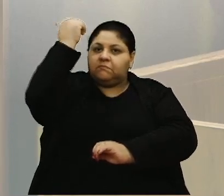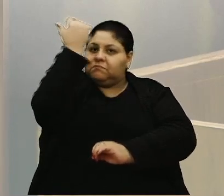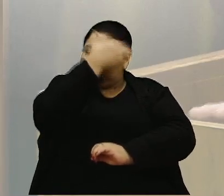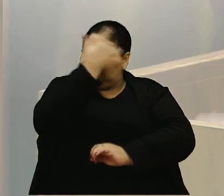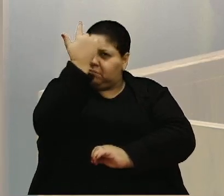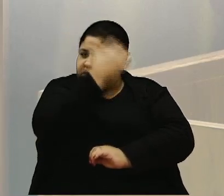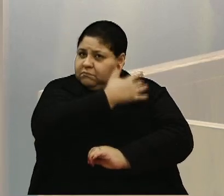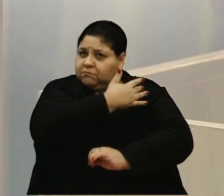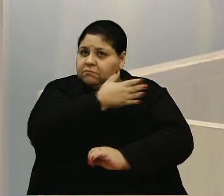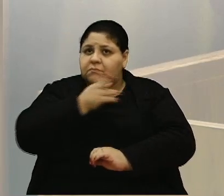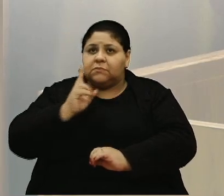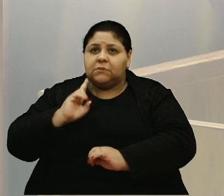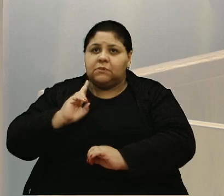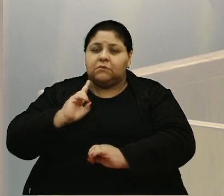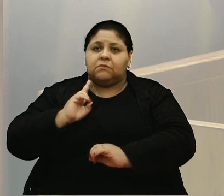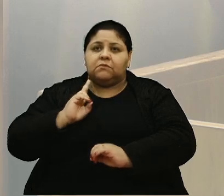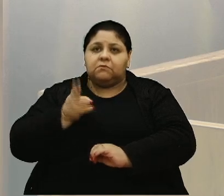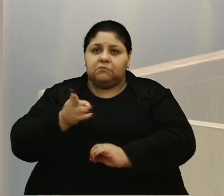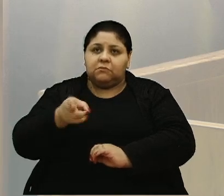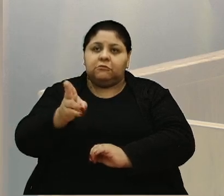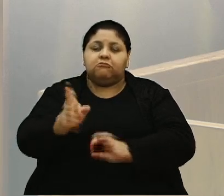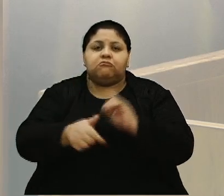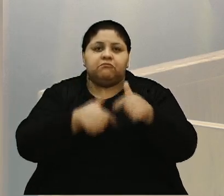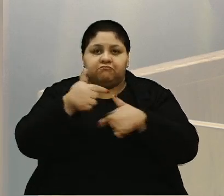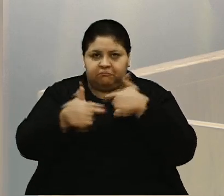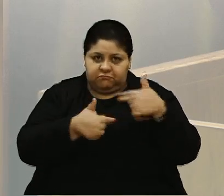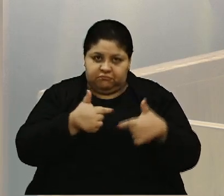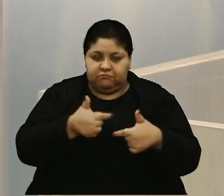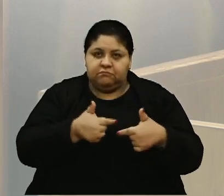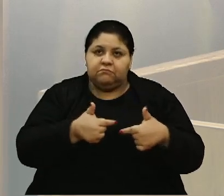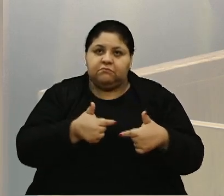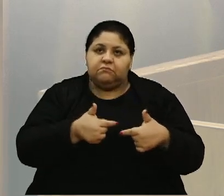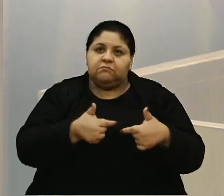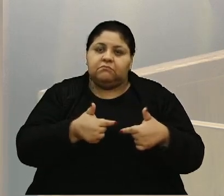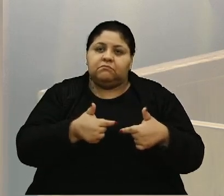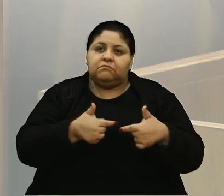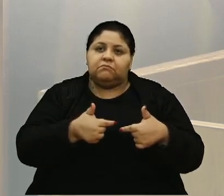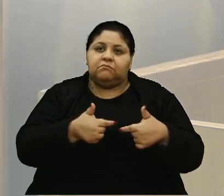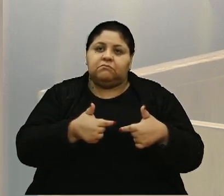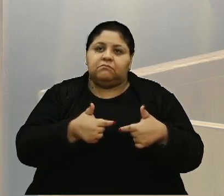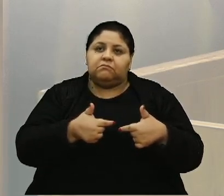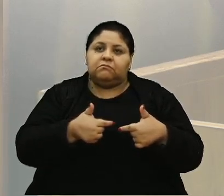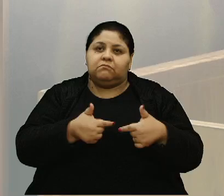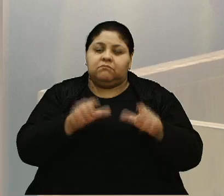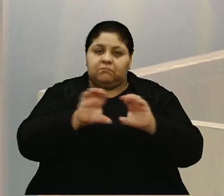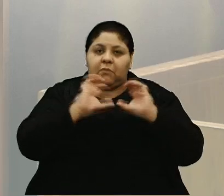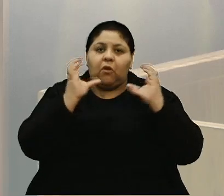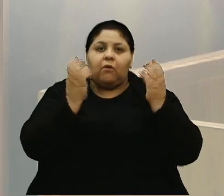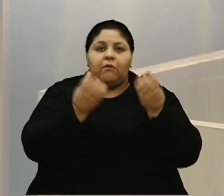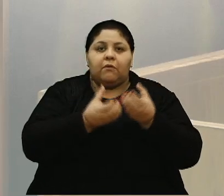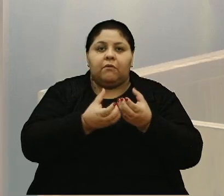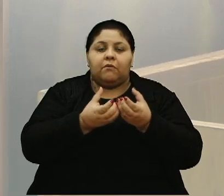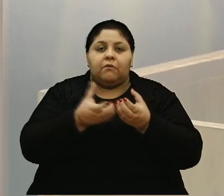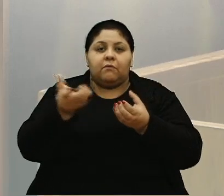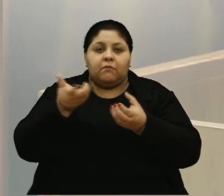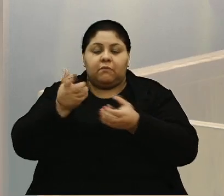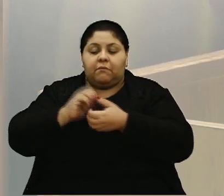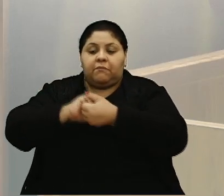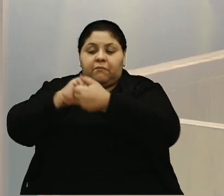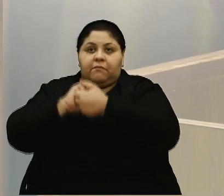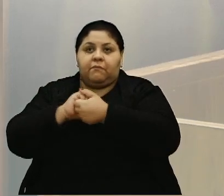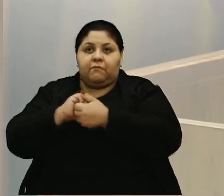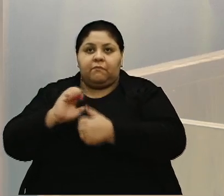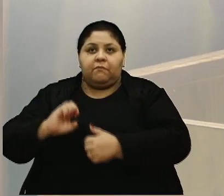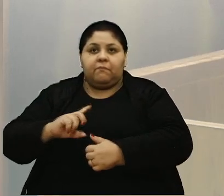está sempre trabalhando em cima das causas da comunidade. Eu quero cumprimentar o